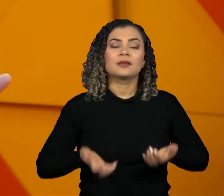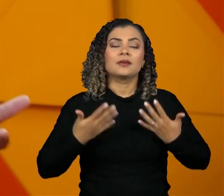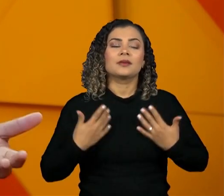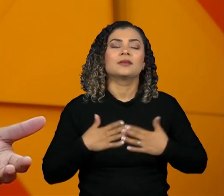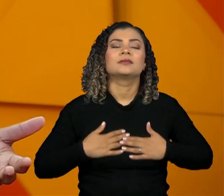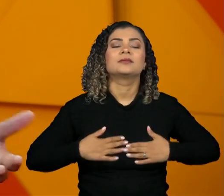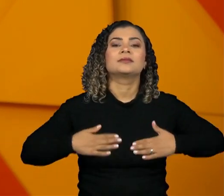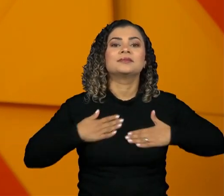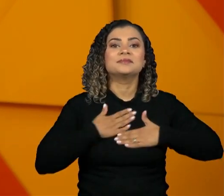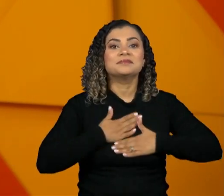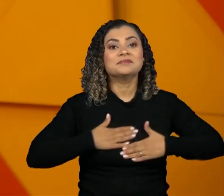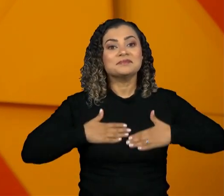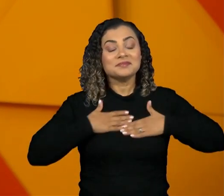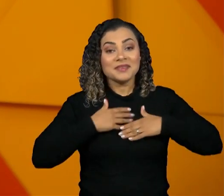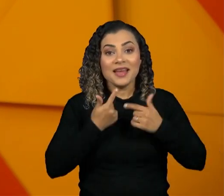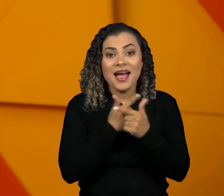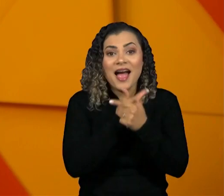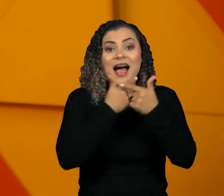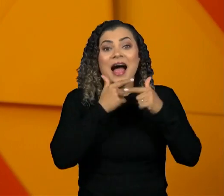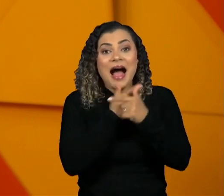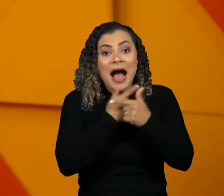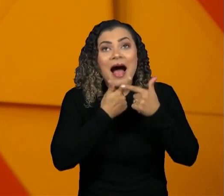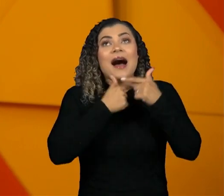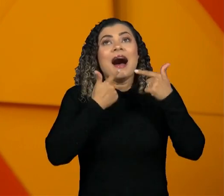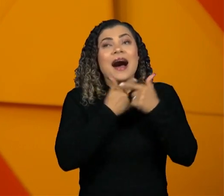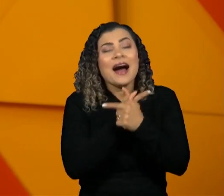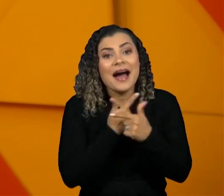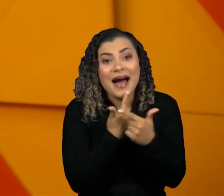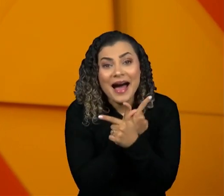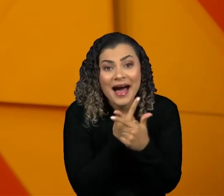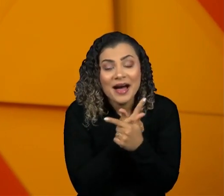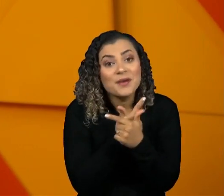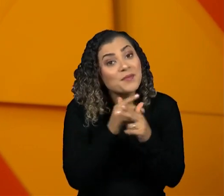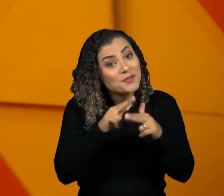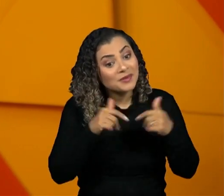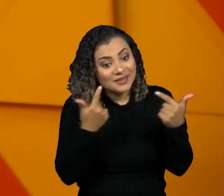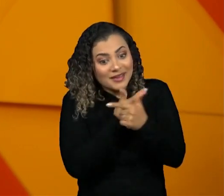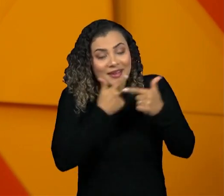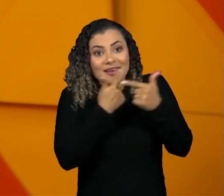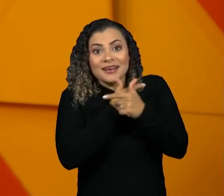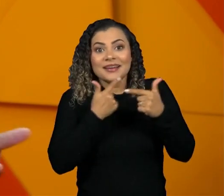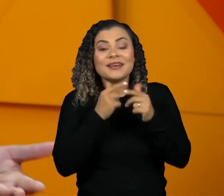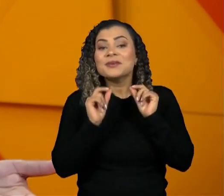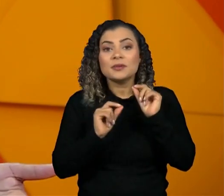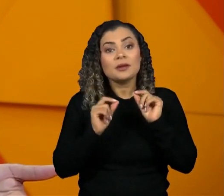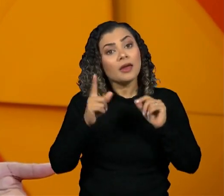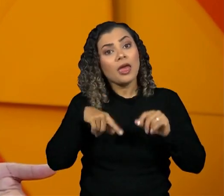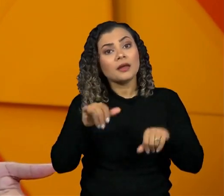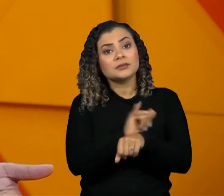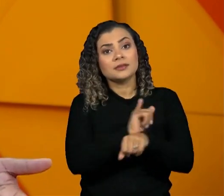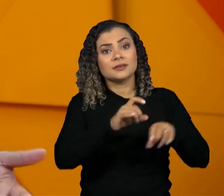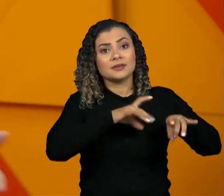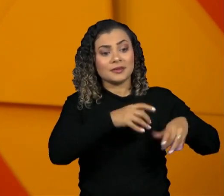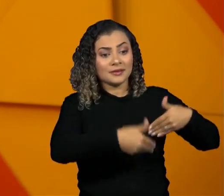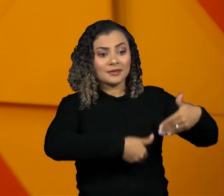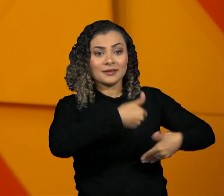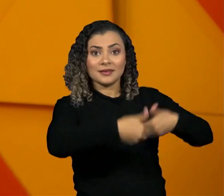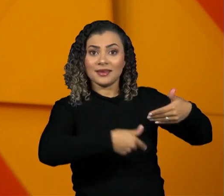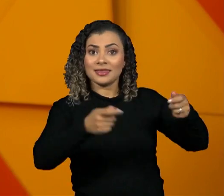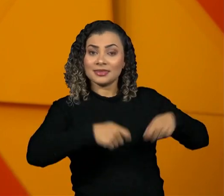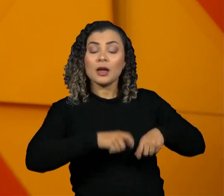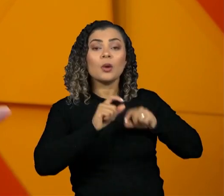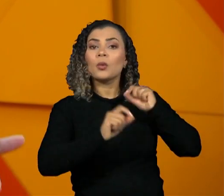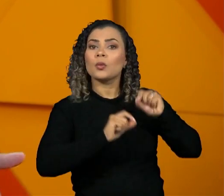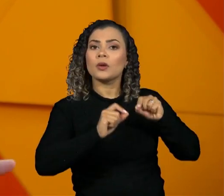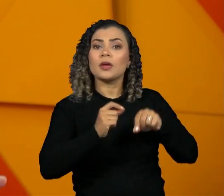esse prazer de rir até perder o ar. Esse benefício que a risada traz, inclusive, virou uma técnica terapêutica para tratar as